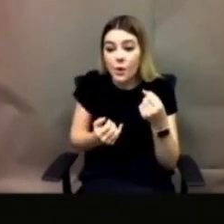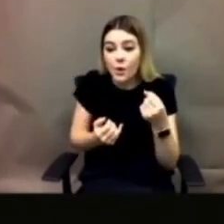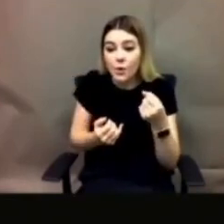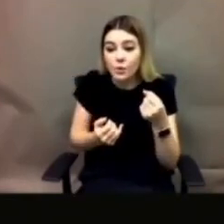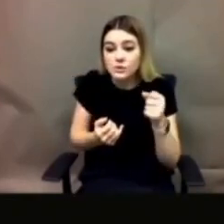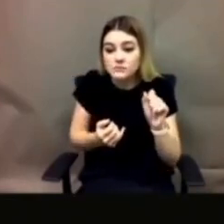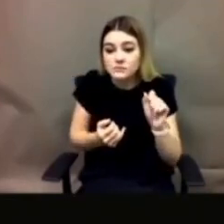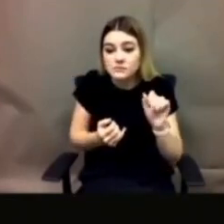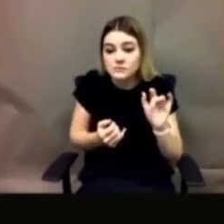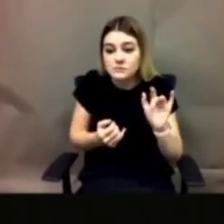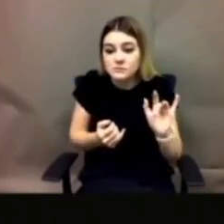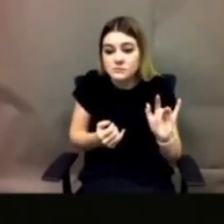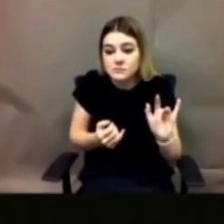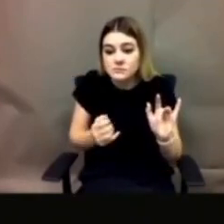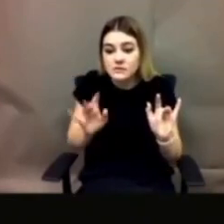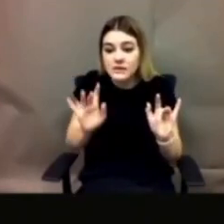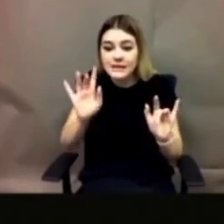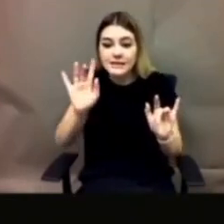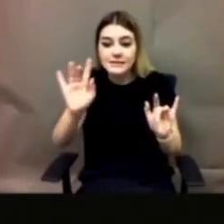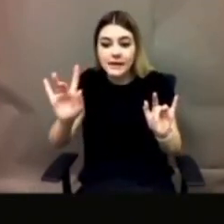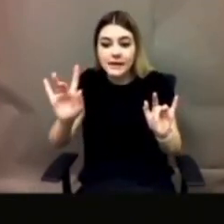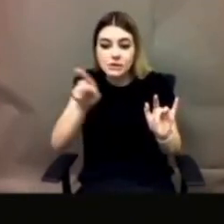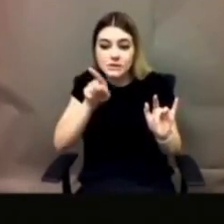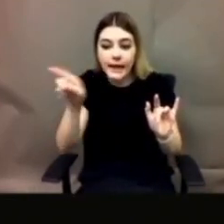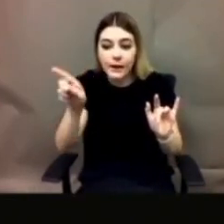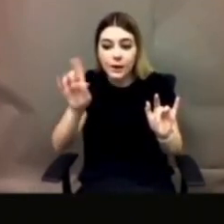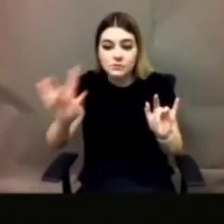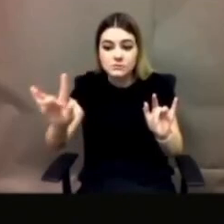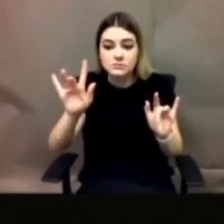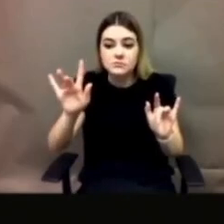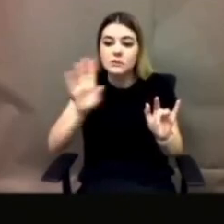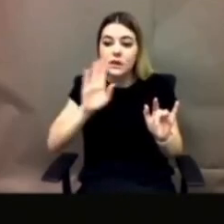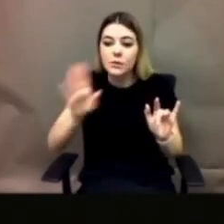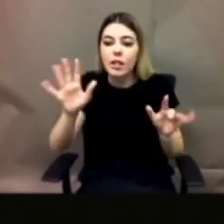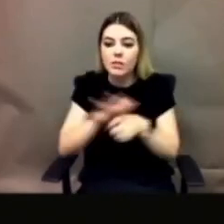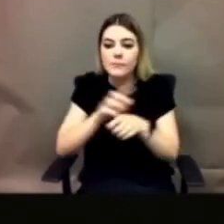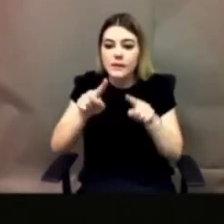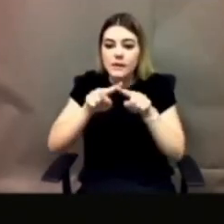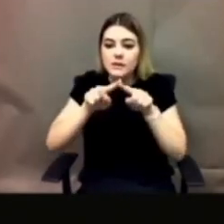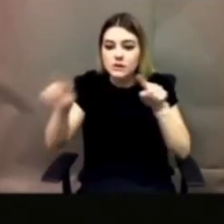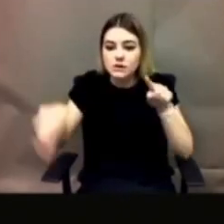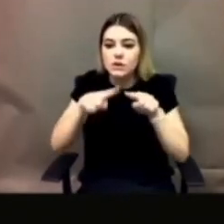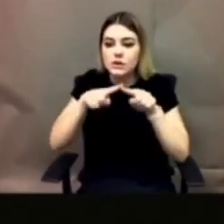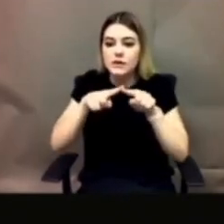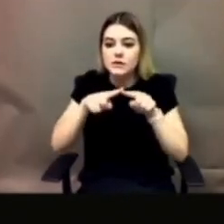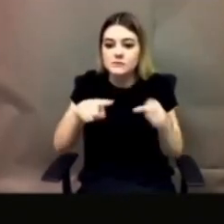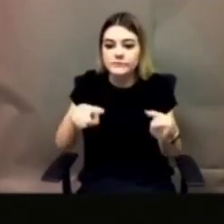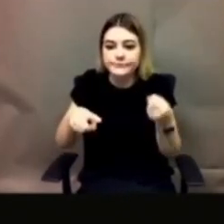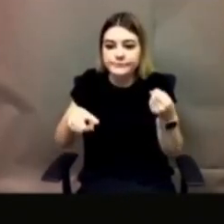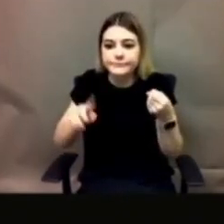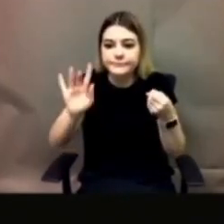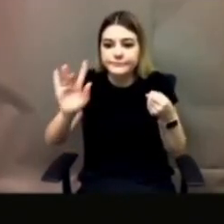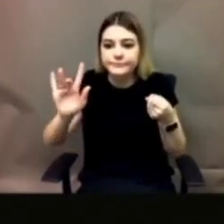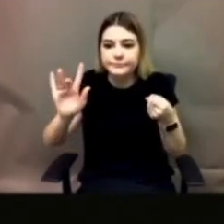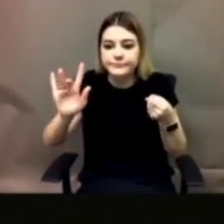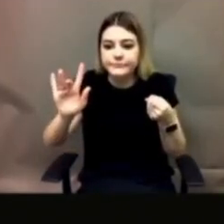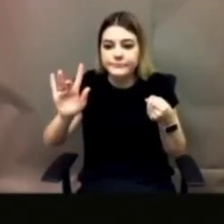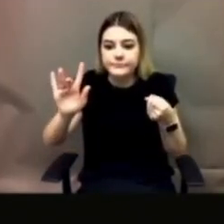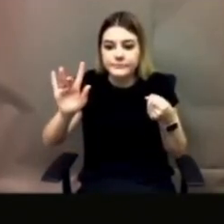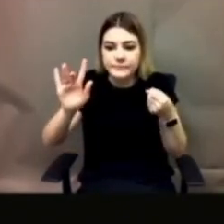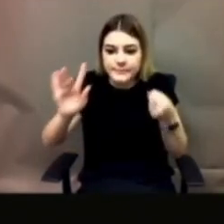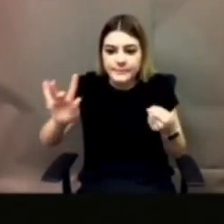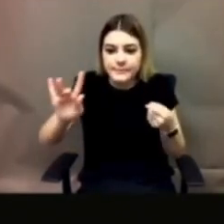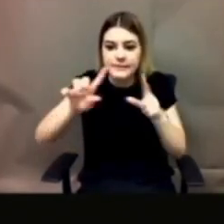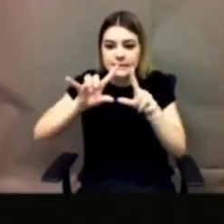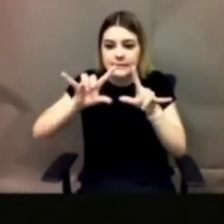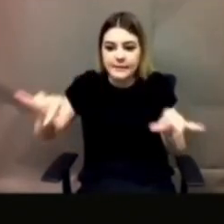Então. Eu vou. Sair da terra com uma das setas. E vou apertar outra seta aqui. Como controle. Ah. Você